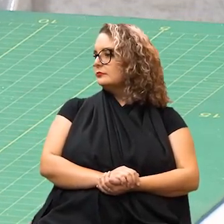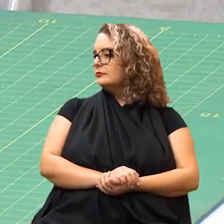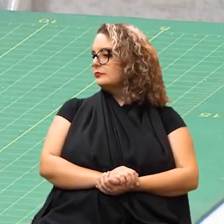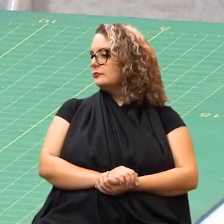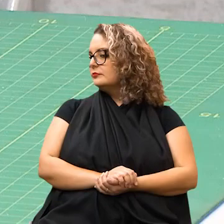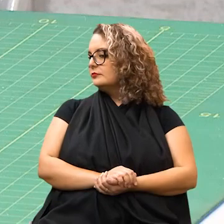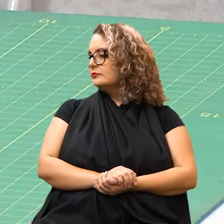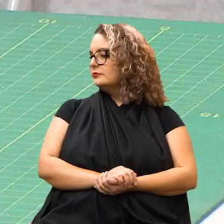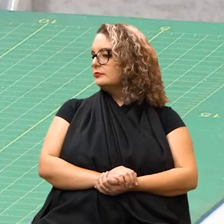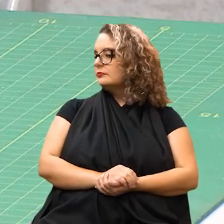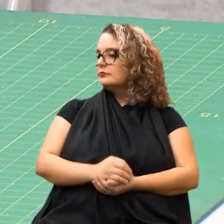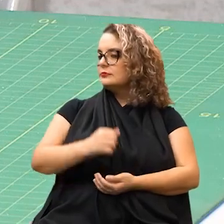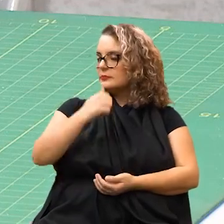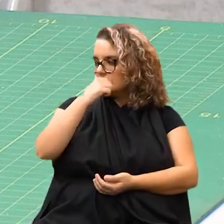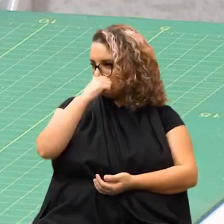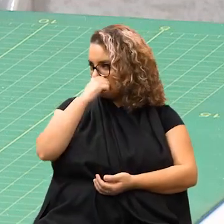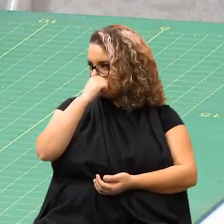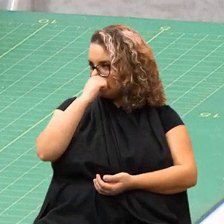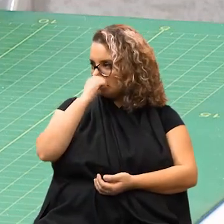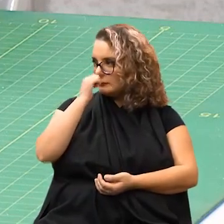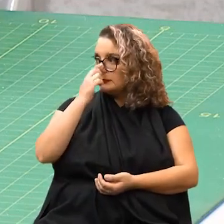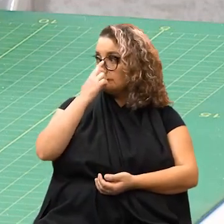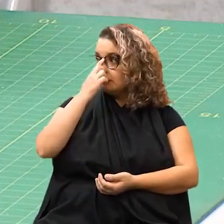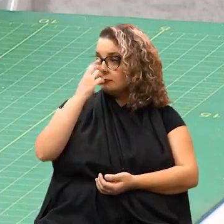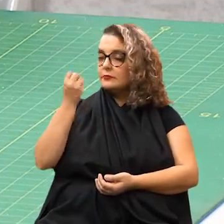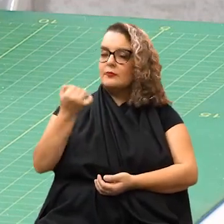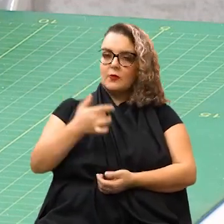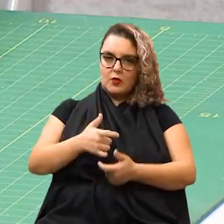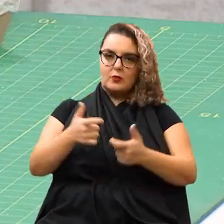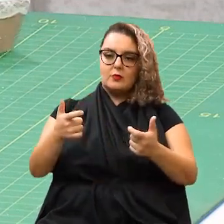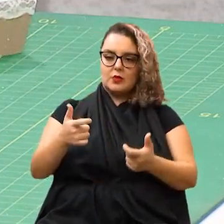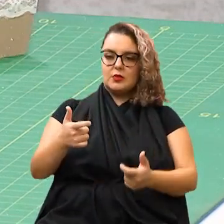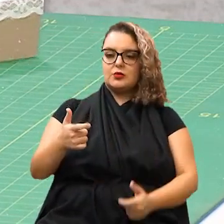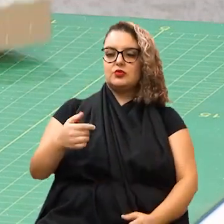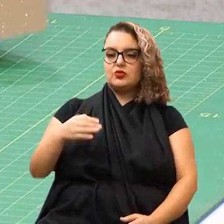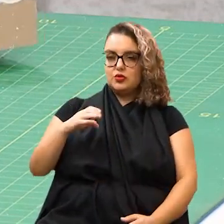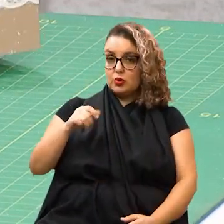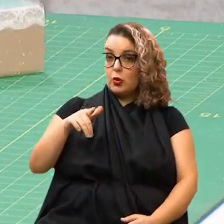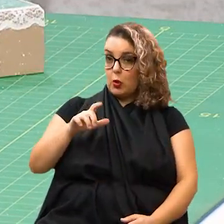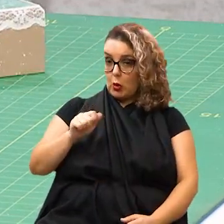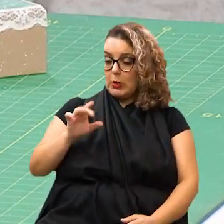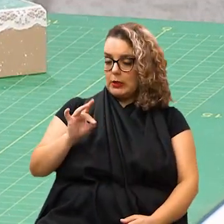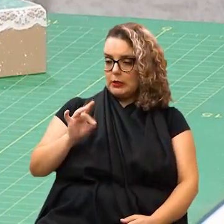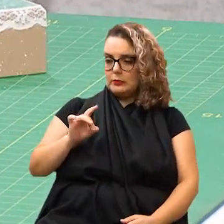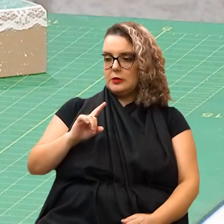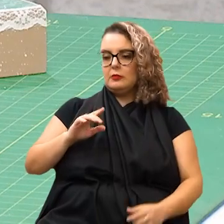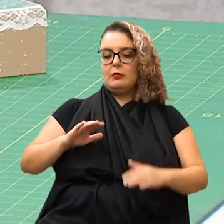E onde a gente finaliza aqui sempre uma quantidade maior de cola, né, pra não ficar levantando.